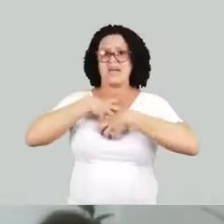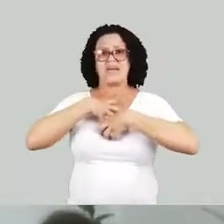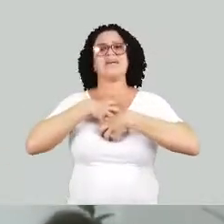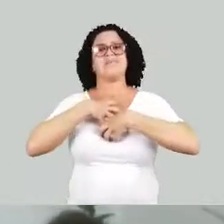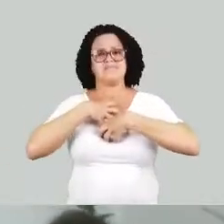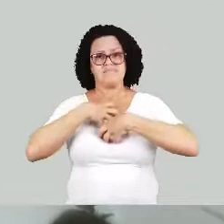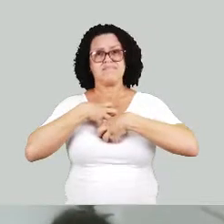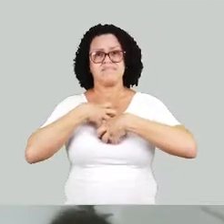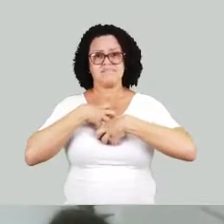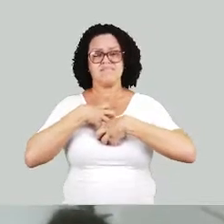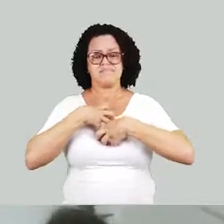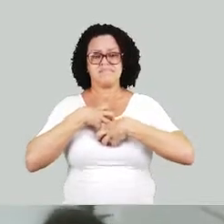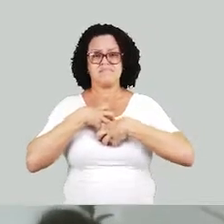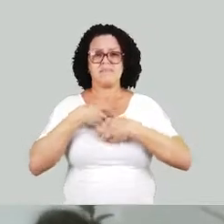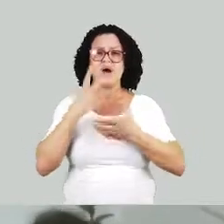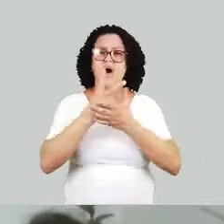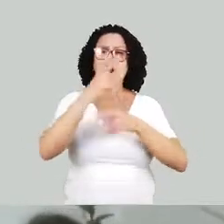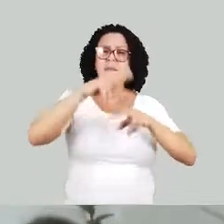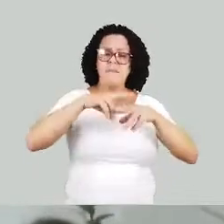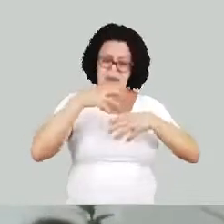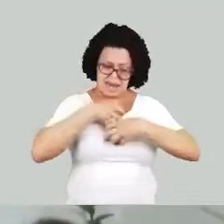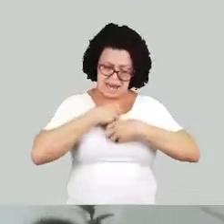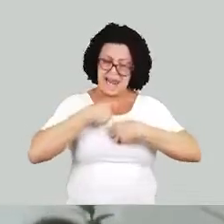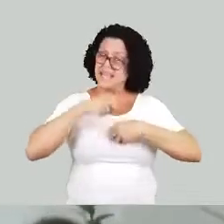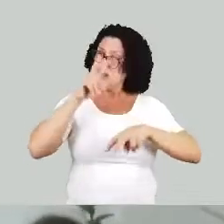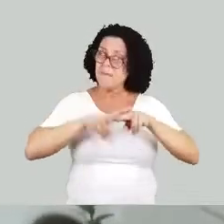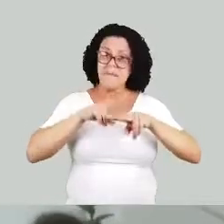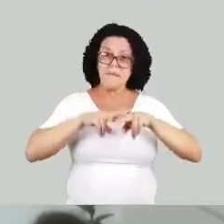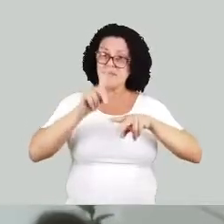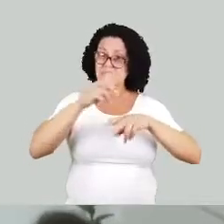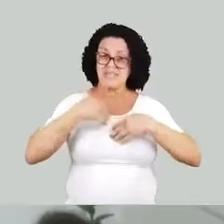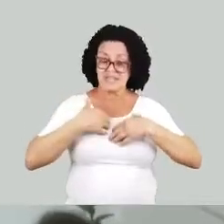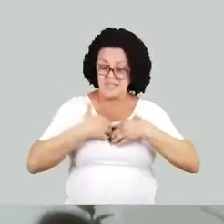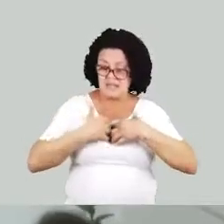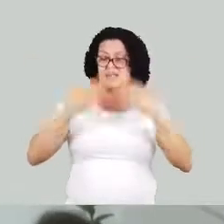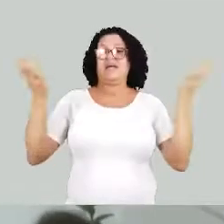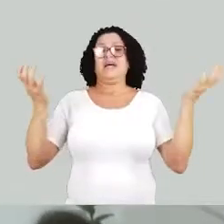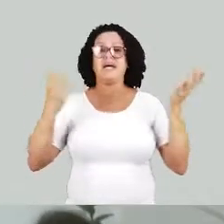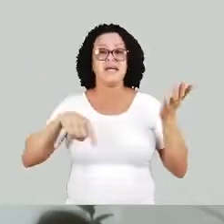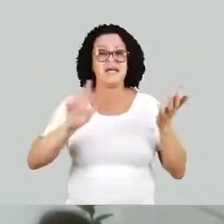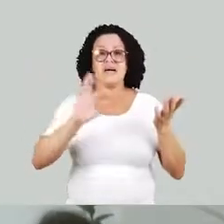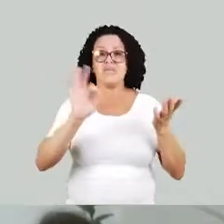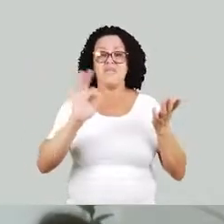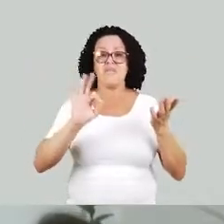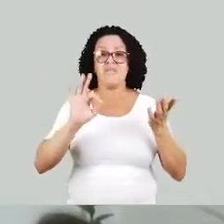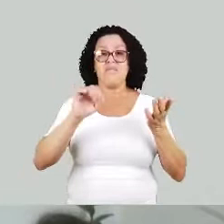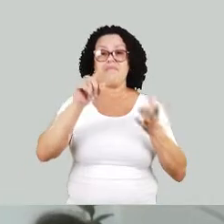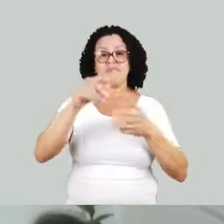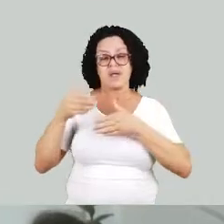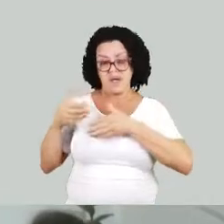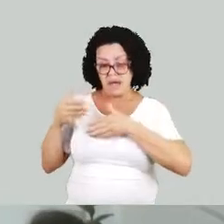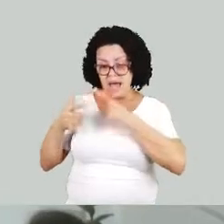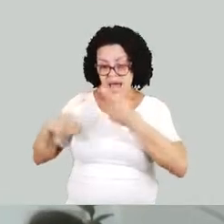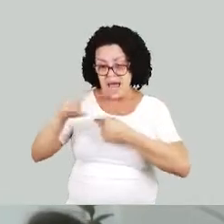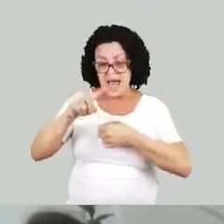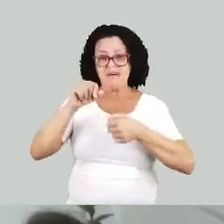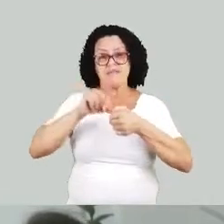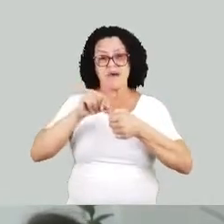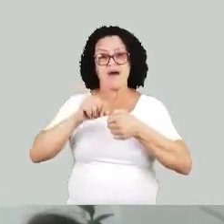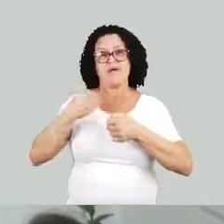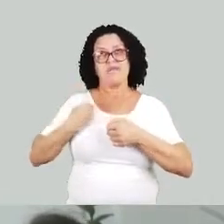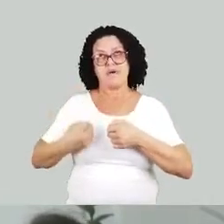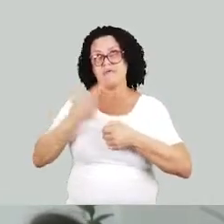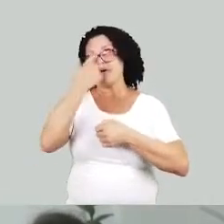sentimento negativo, cultivo de uma mágoa, tá? Então, nós passamos a